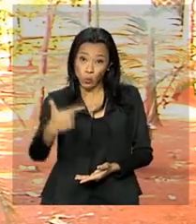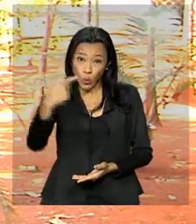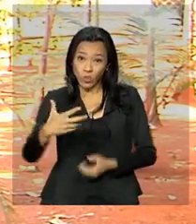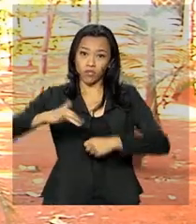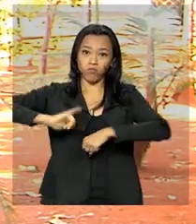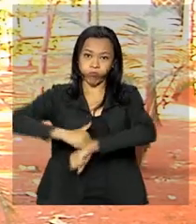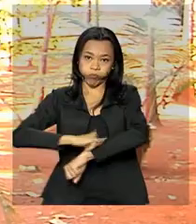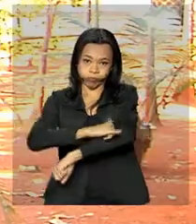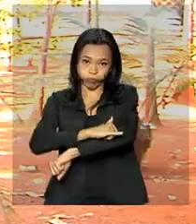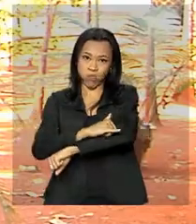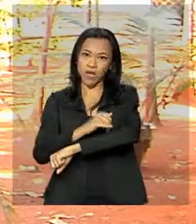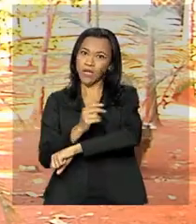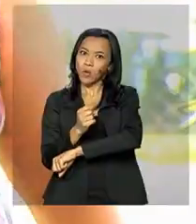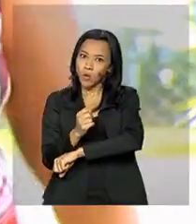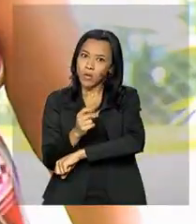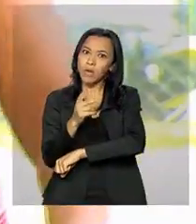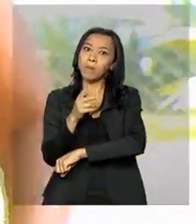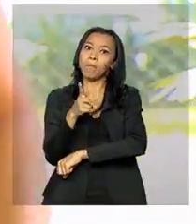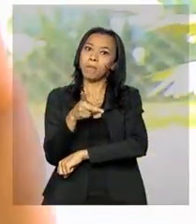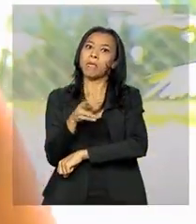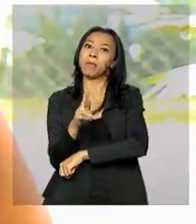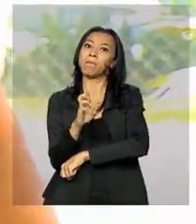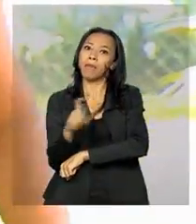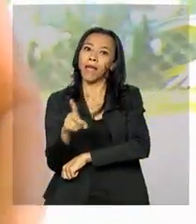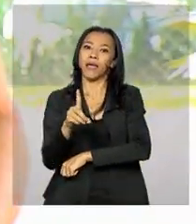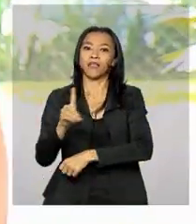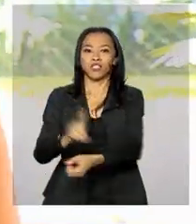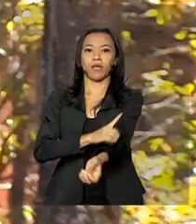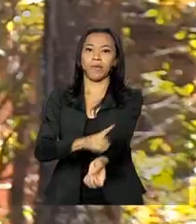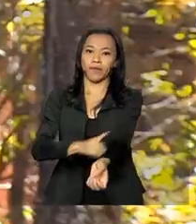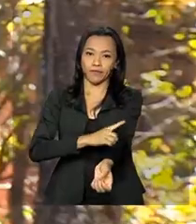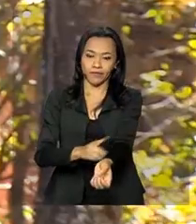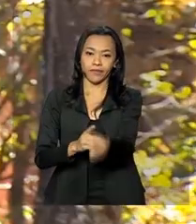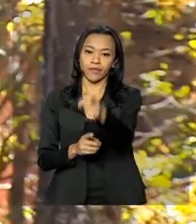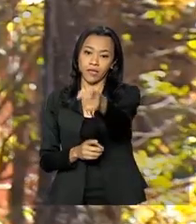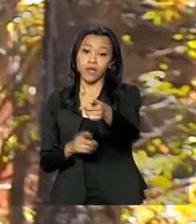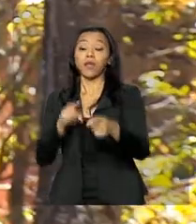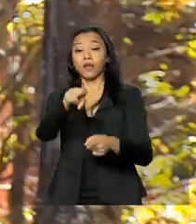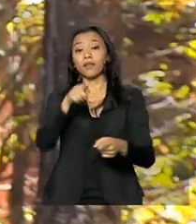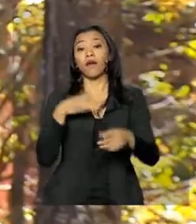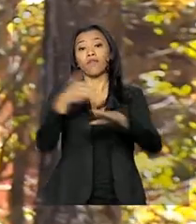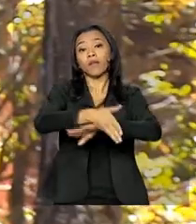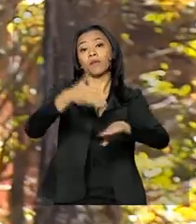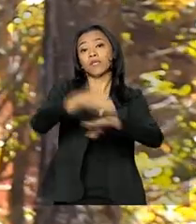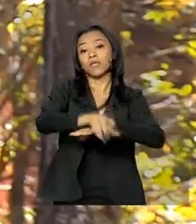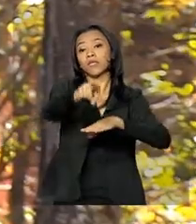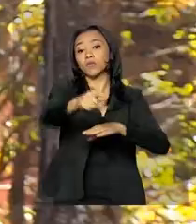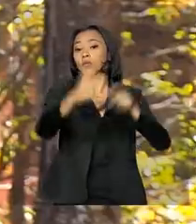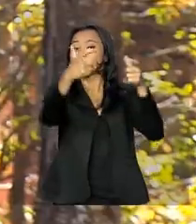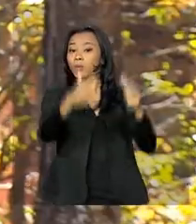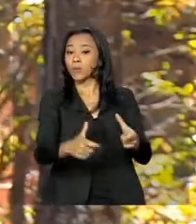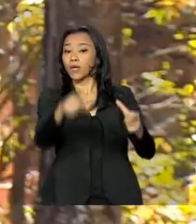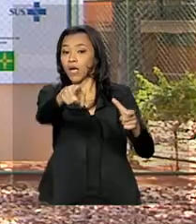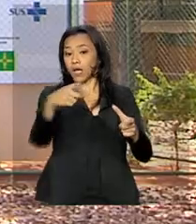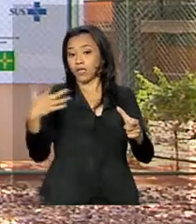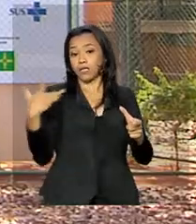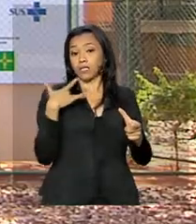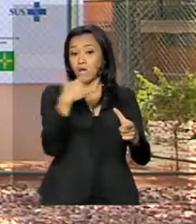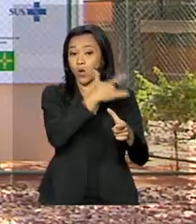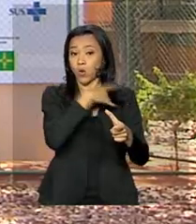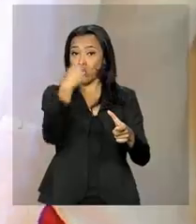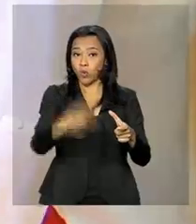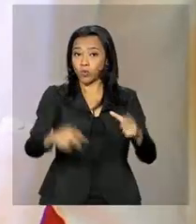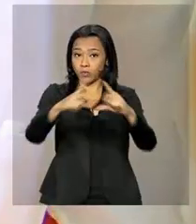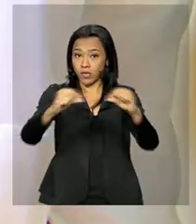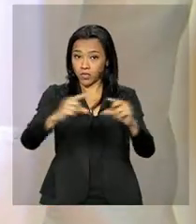e pré-diabética. Kélcia está fazendo acompanhamento em um centro especializado na rede pública de saúde do Distrito